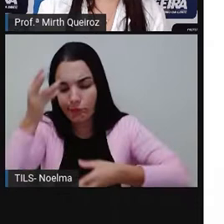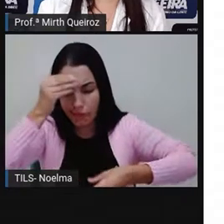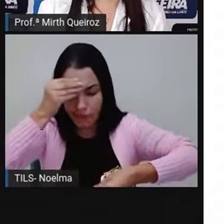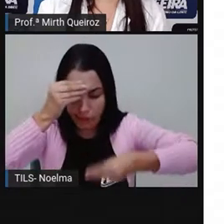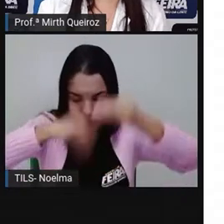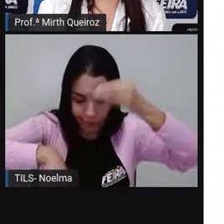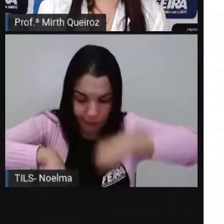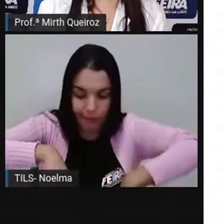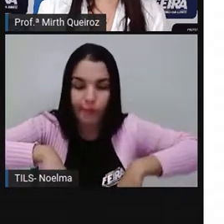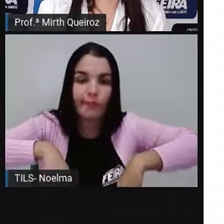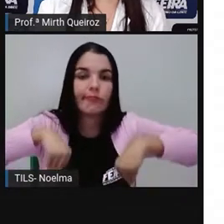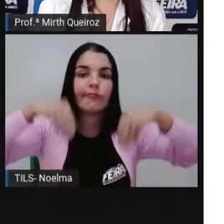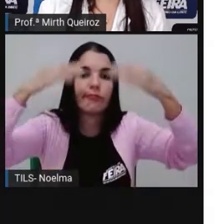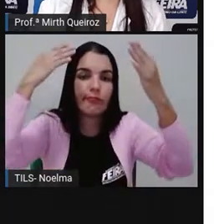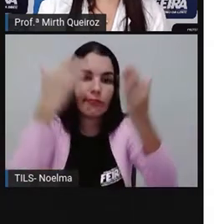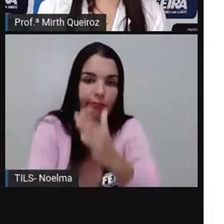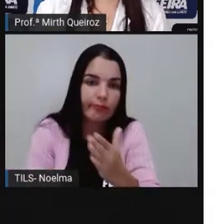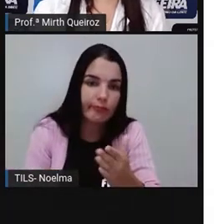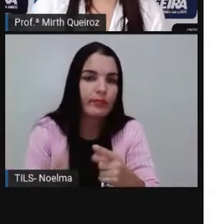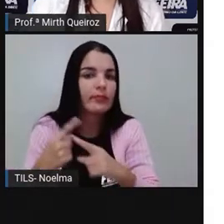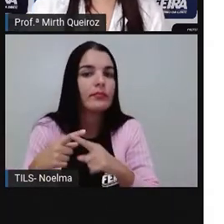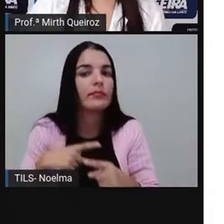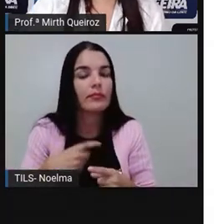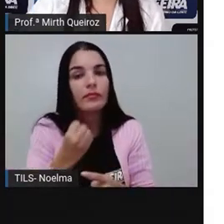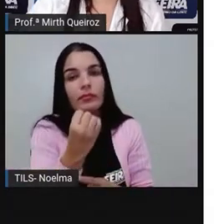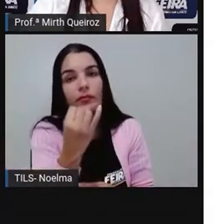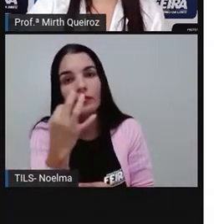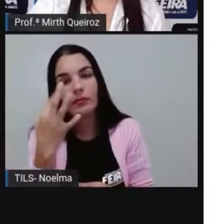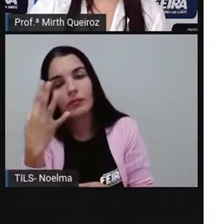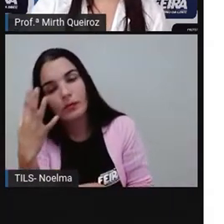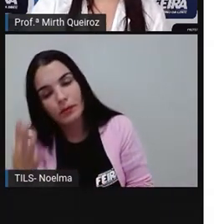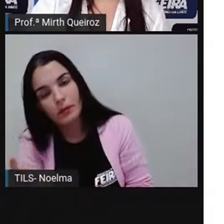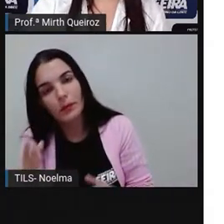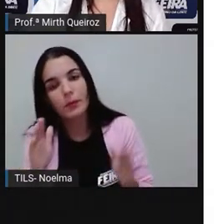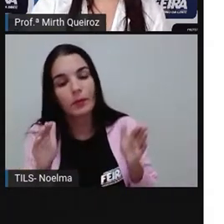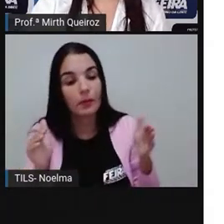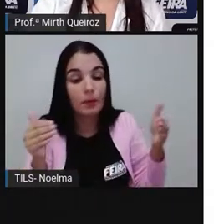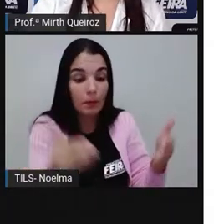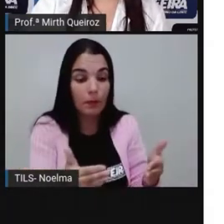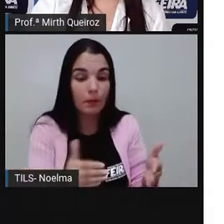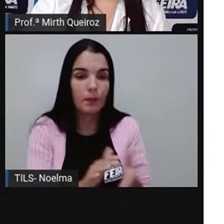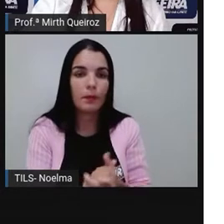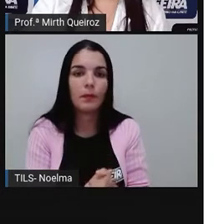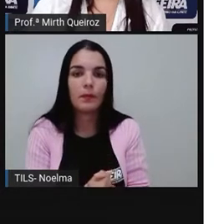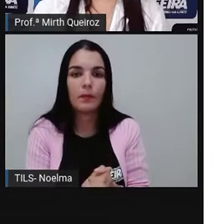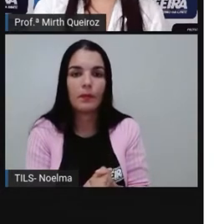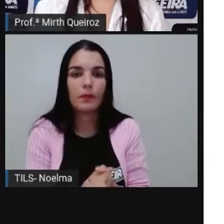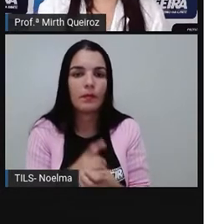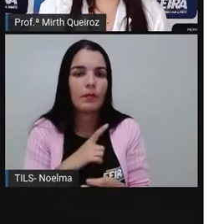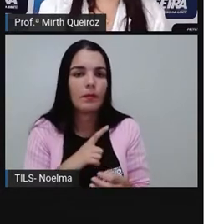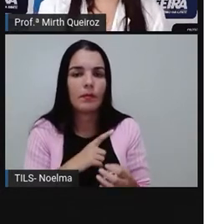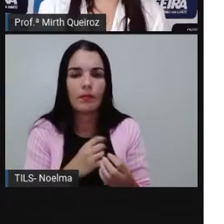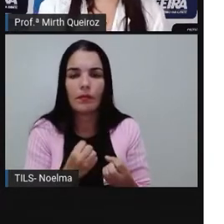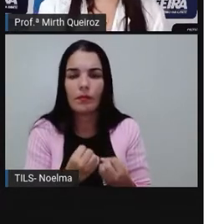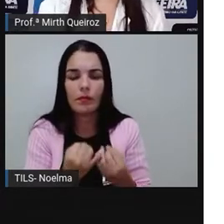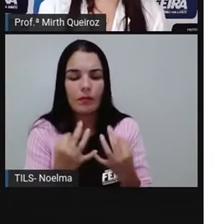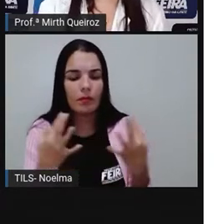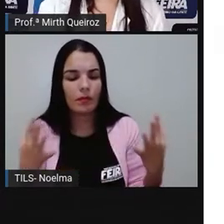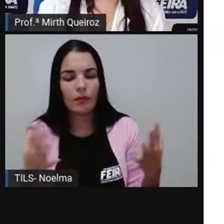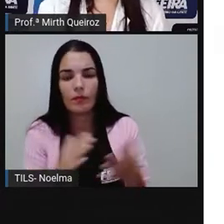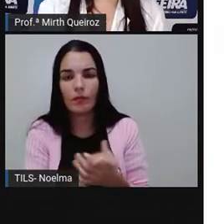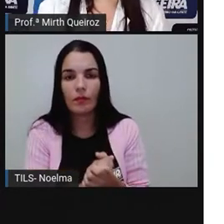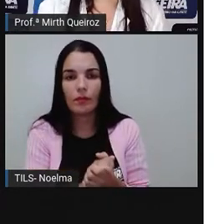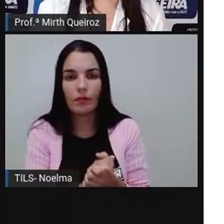se deu a alguns motivos, né? Se deram aí devido a alguns motivos. E que motivos foram